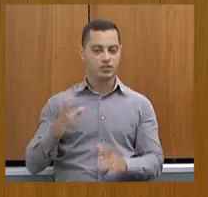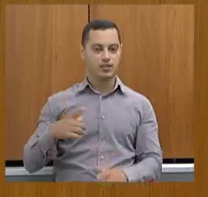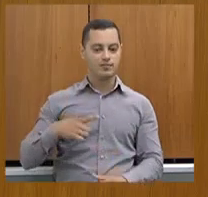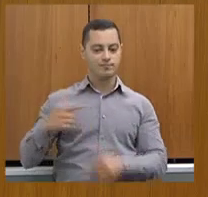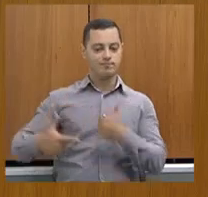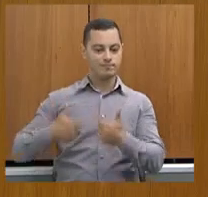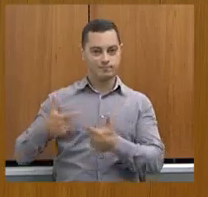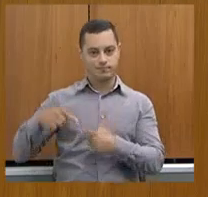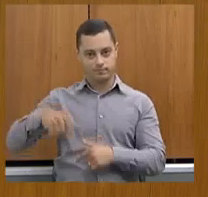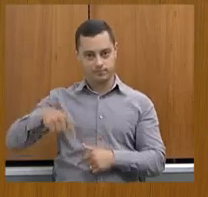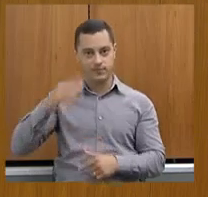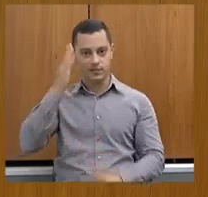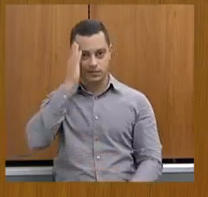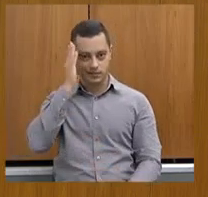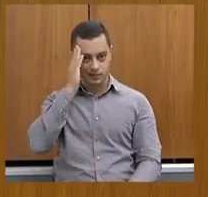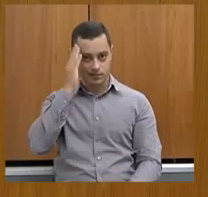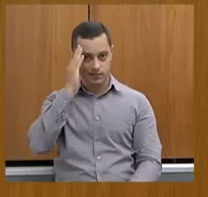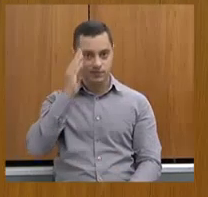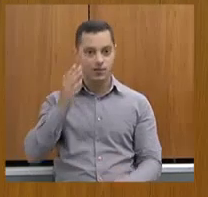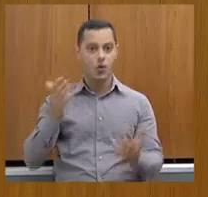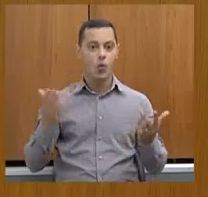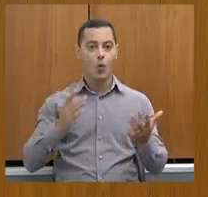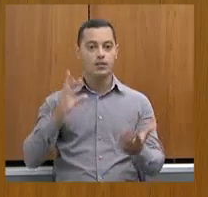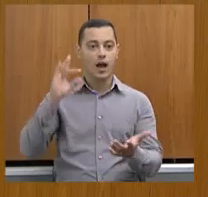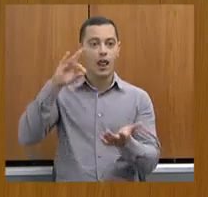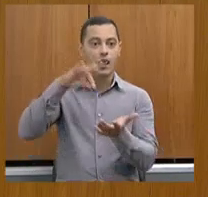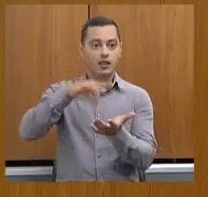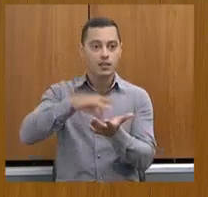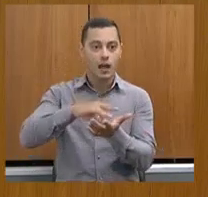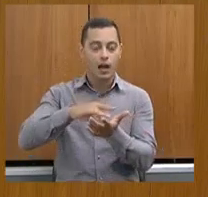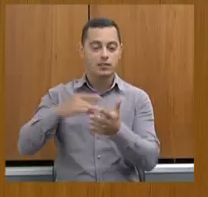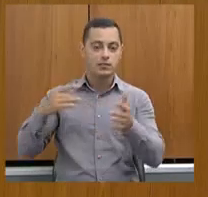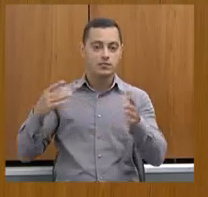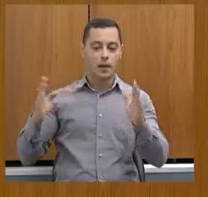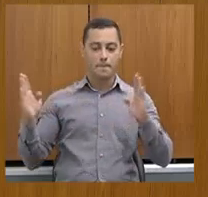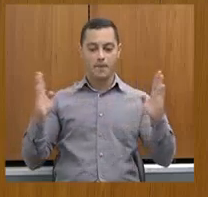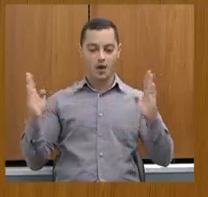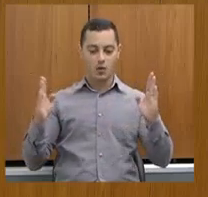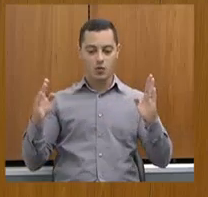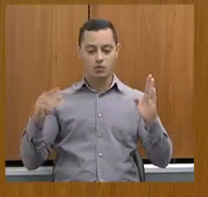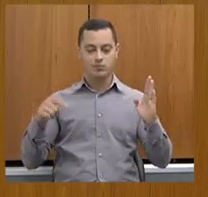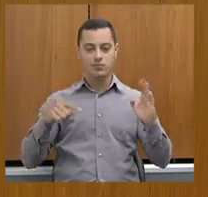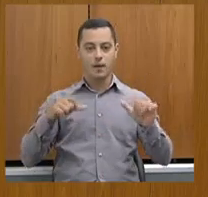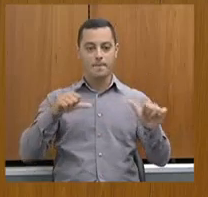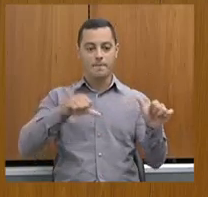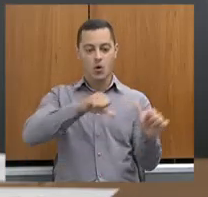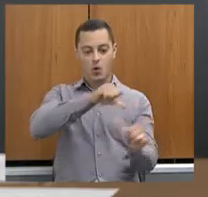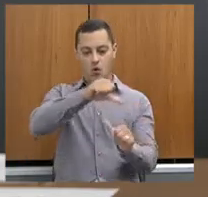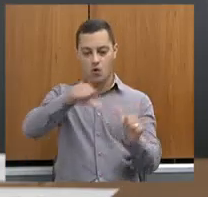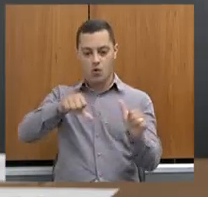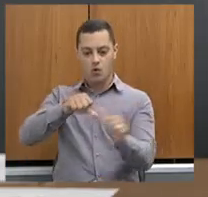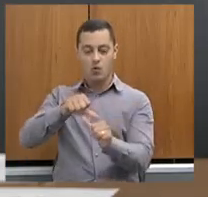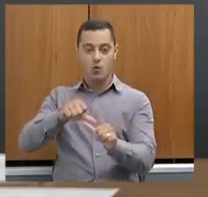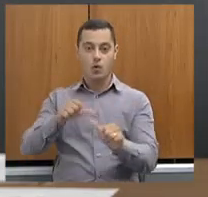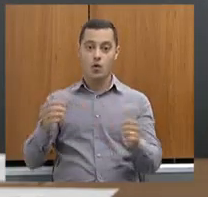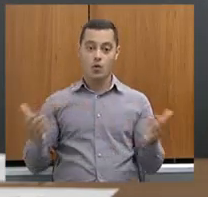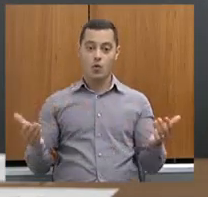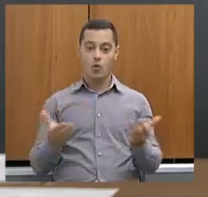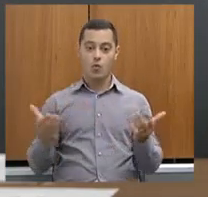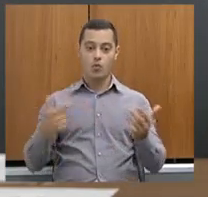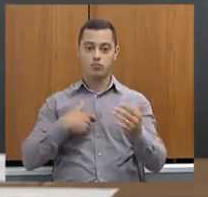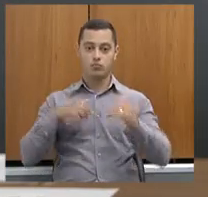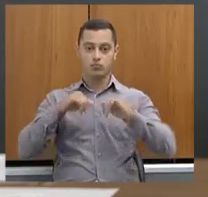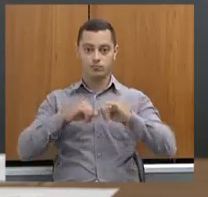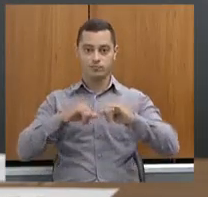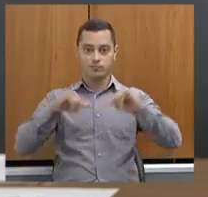o quanto essa realidade modificou-se nesse período poder anunciar aqui esse grande